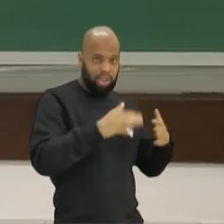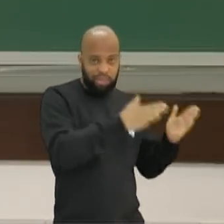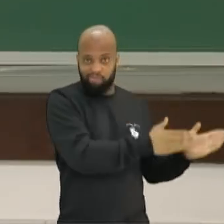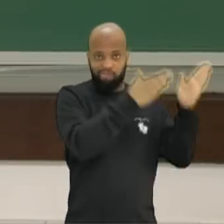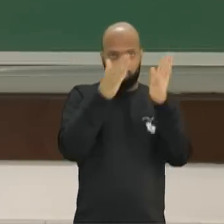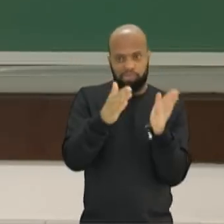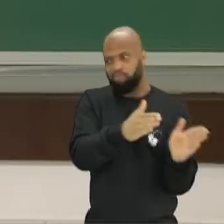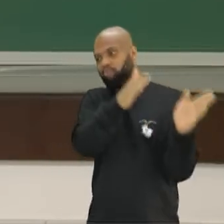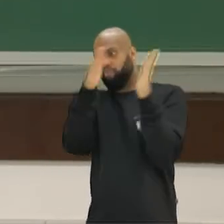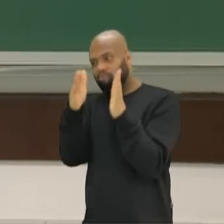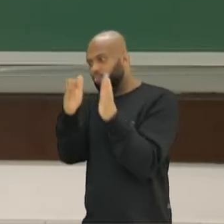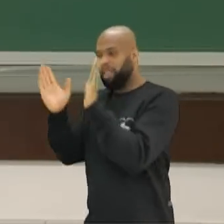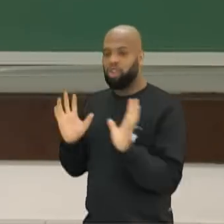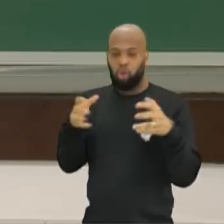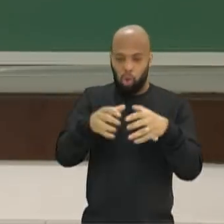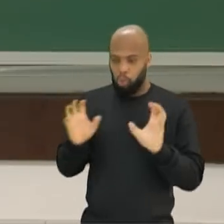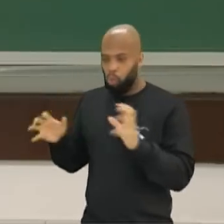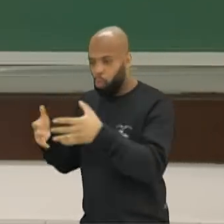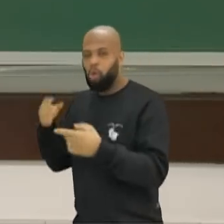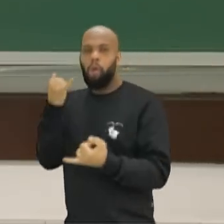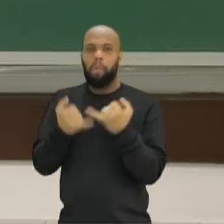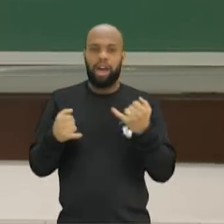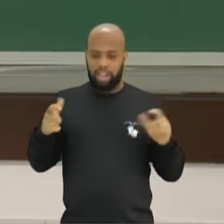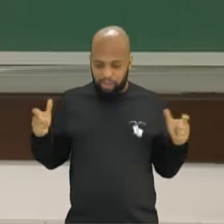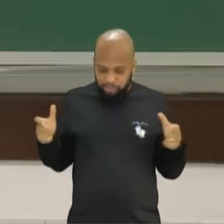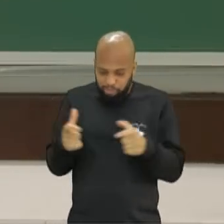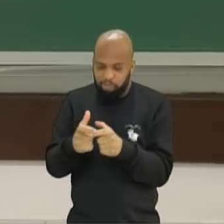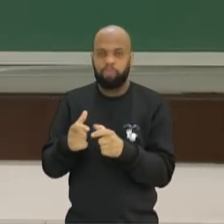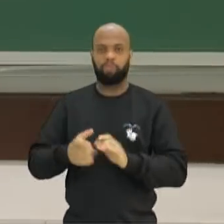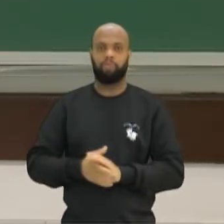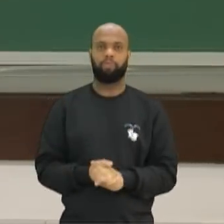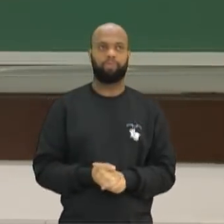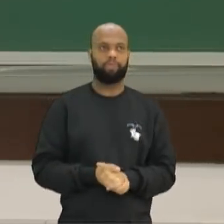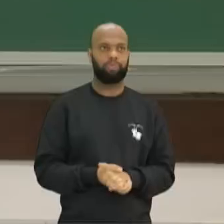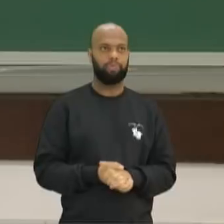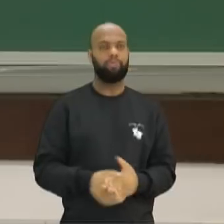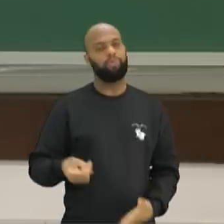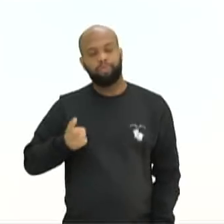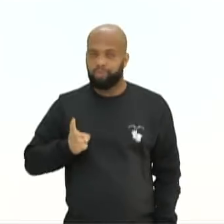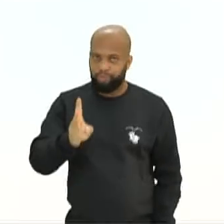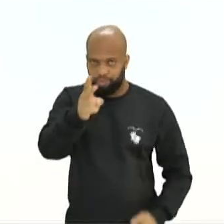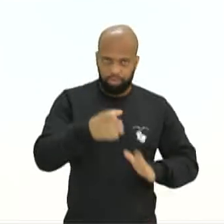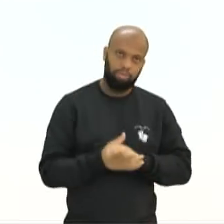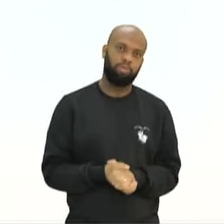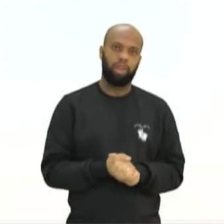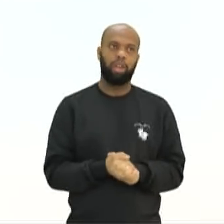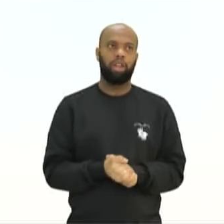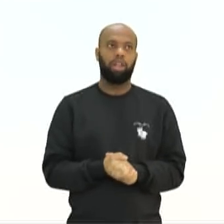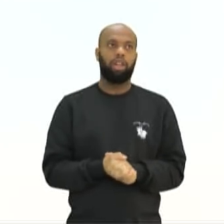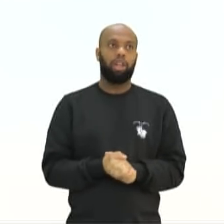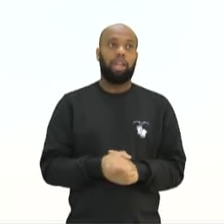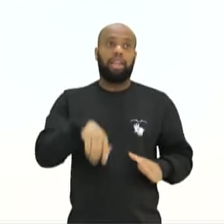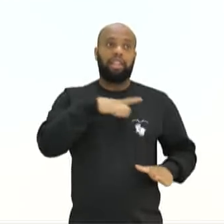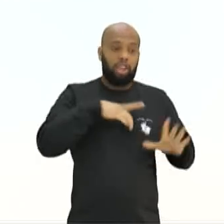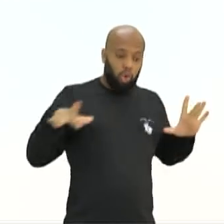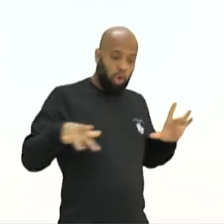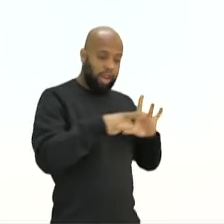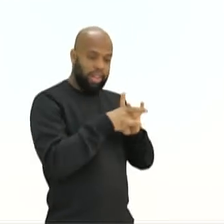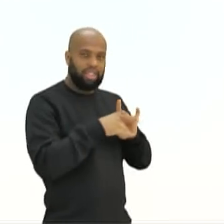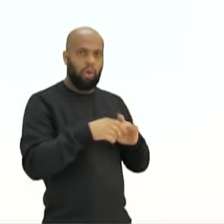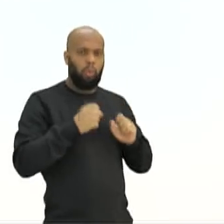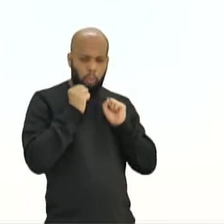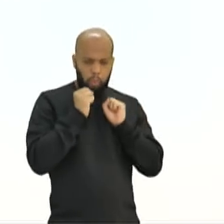e ele vai refinando, passando pelos jogos. Continuando, com uma conexão à